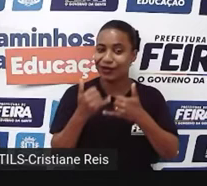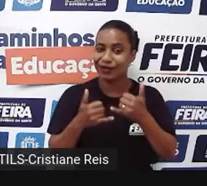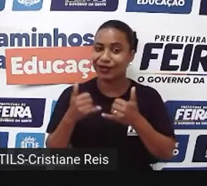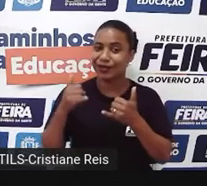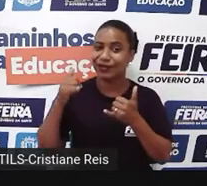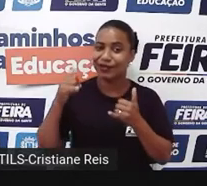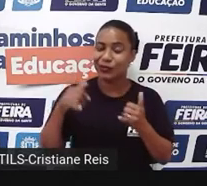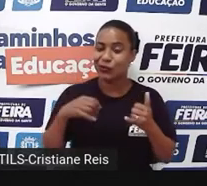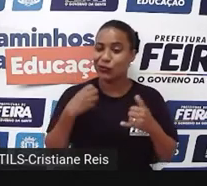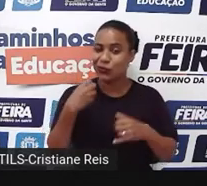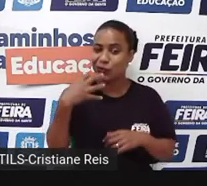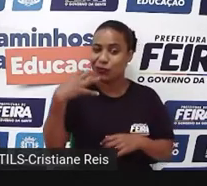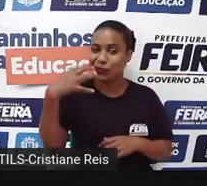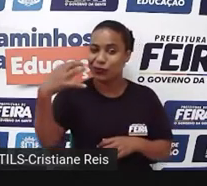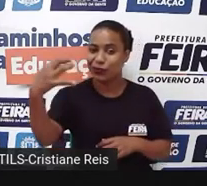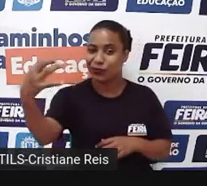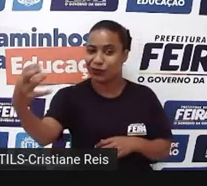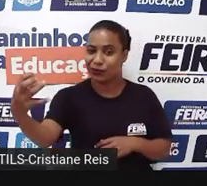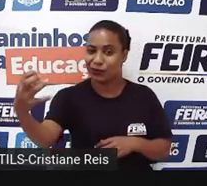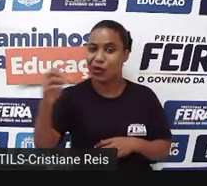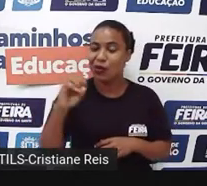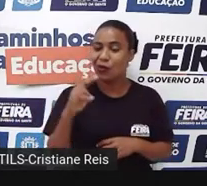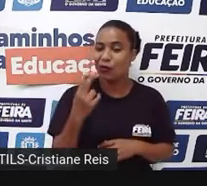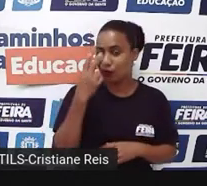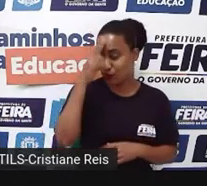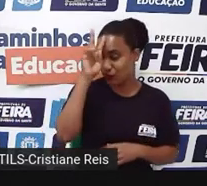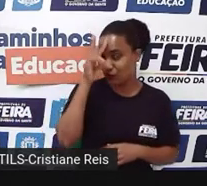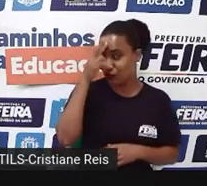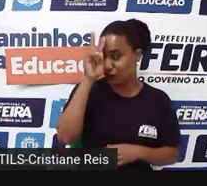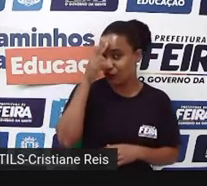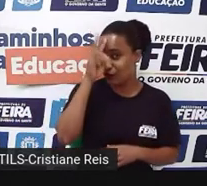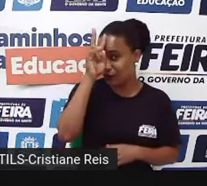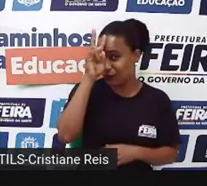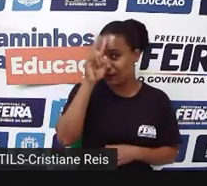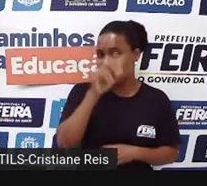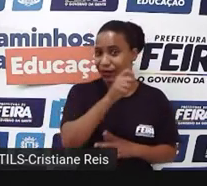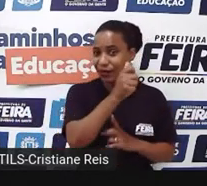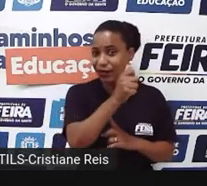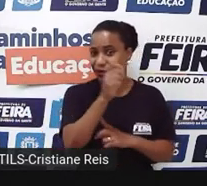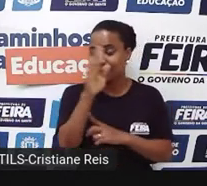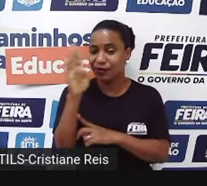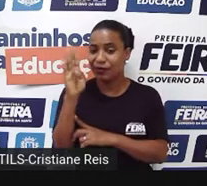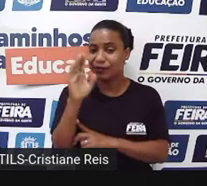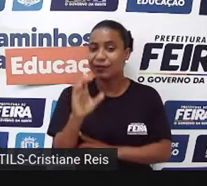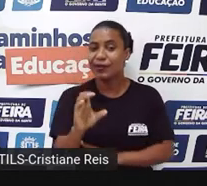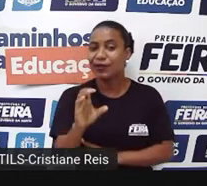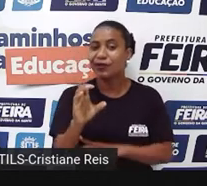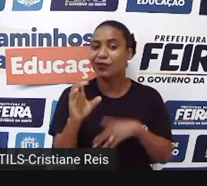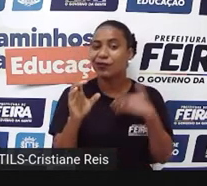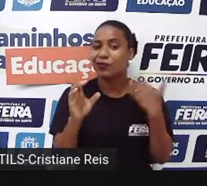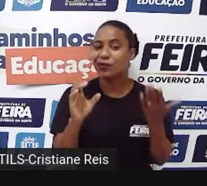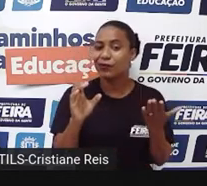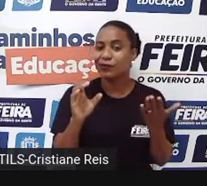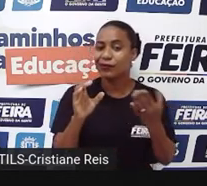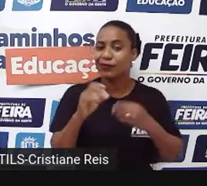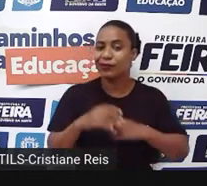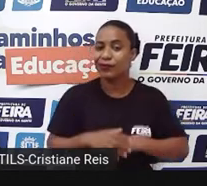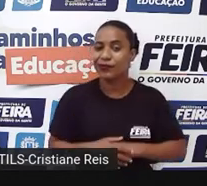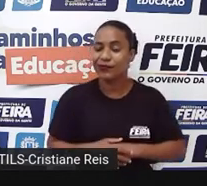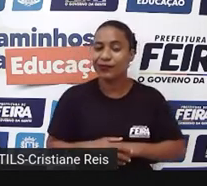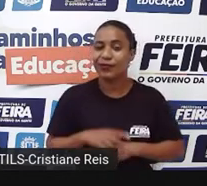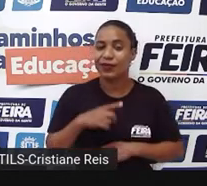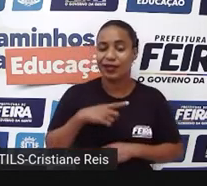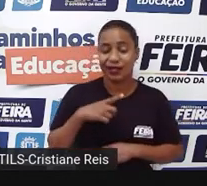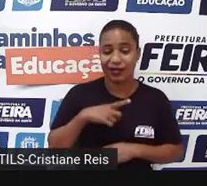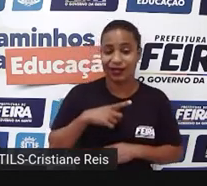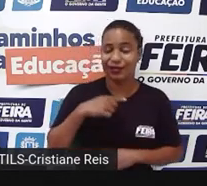aqui de adventure film. Takes place in exotic locations. Então, os filmes de